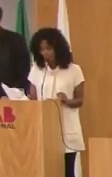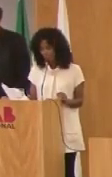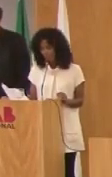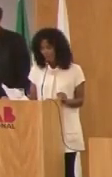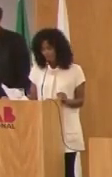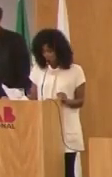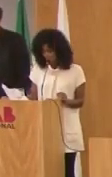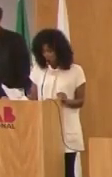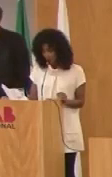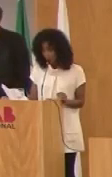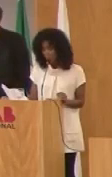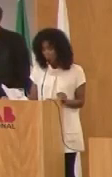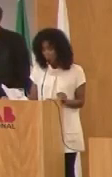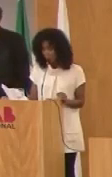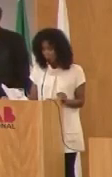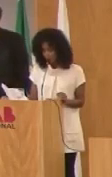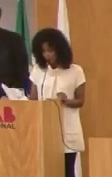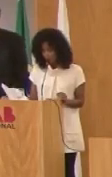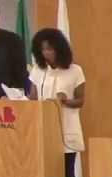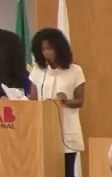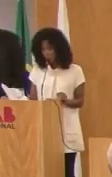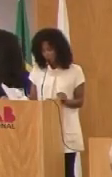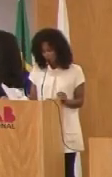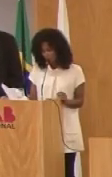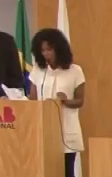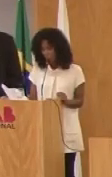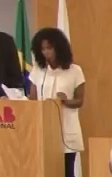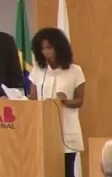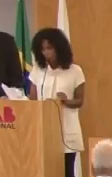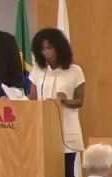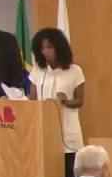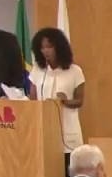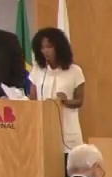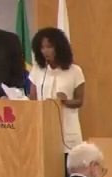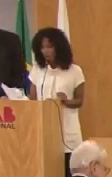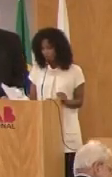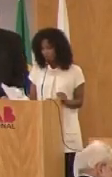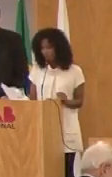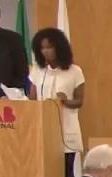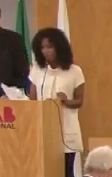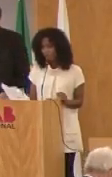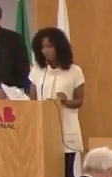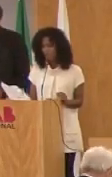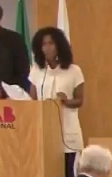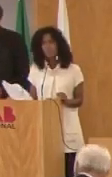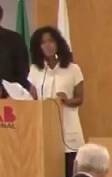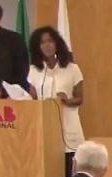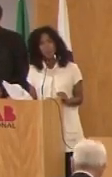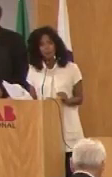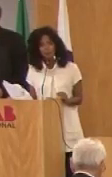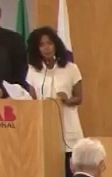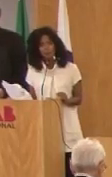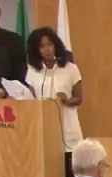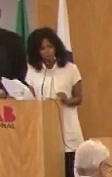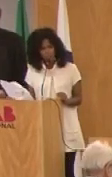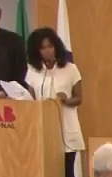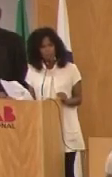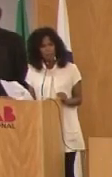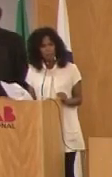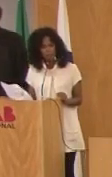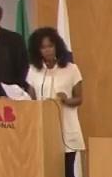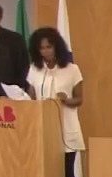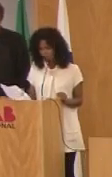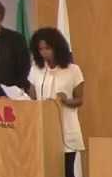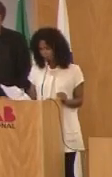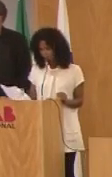democrática. Acreditamos que a mobilização, desde baixo, saberá inventar os caminhos necessários para chegar